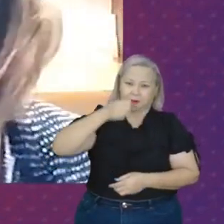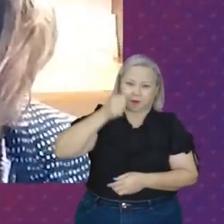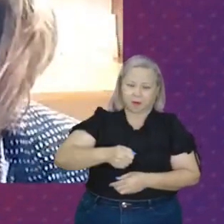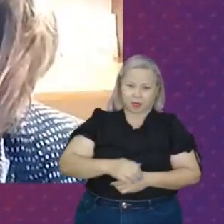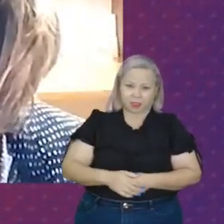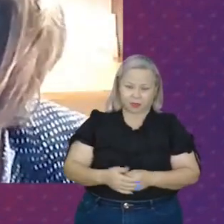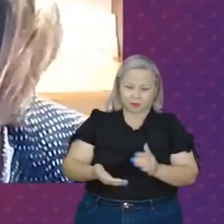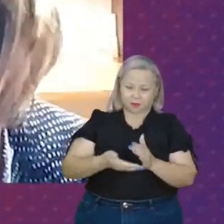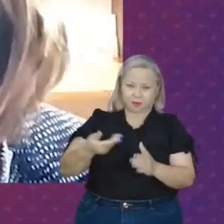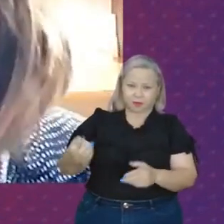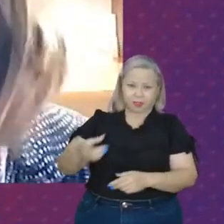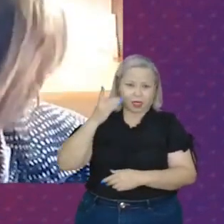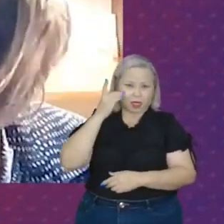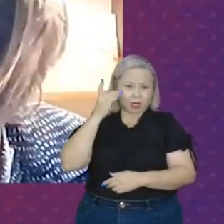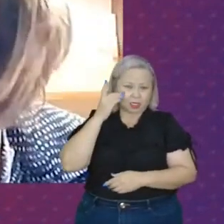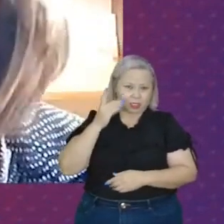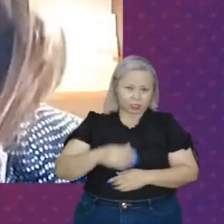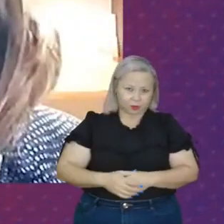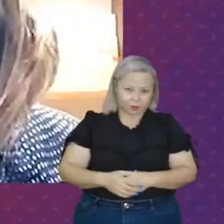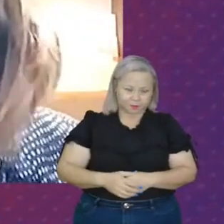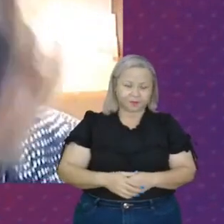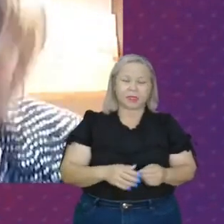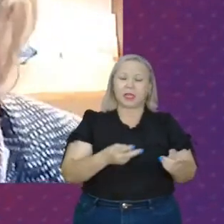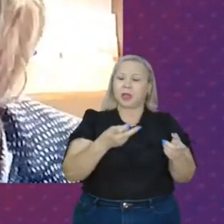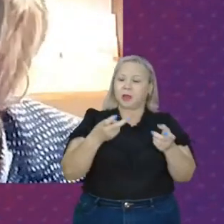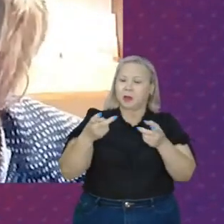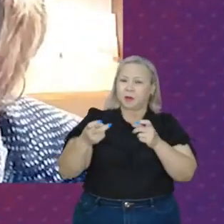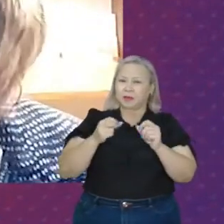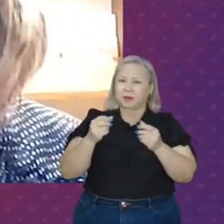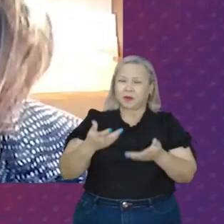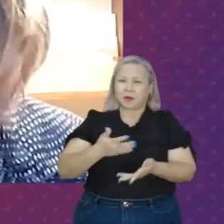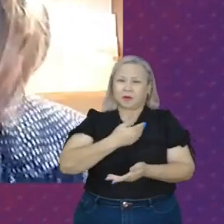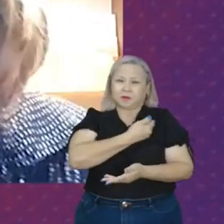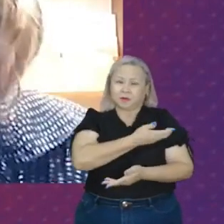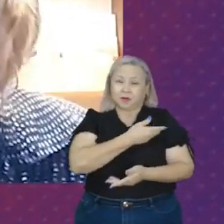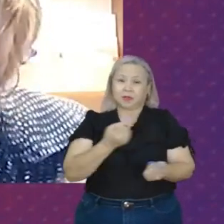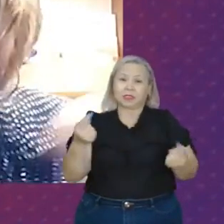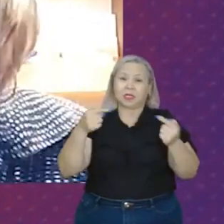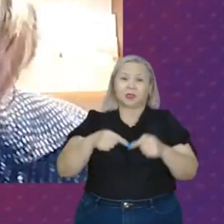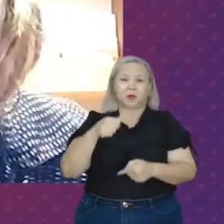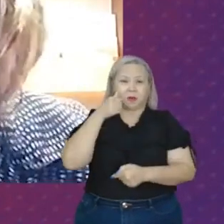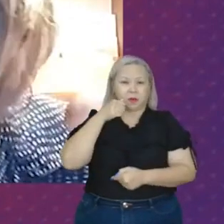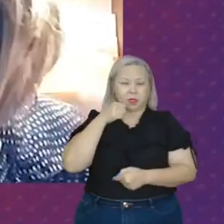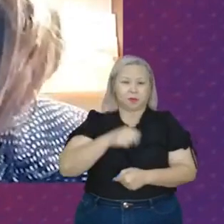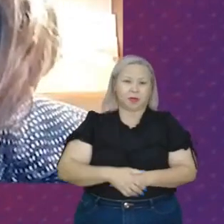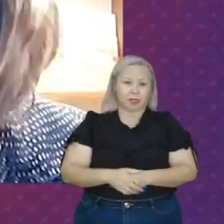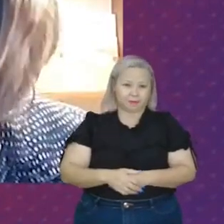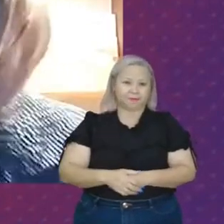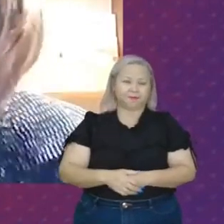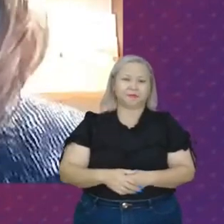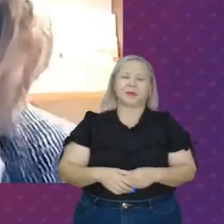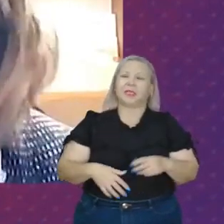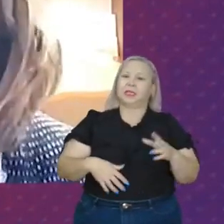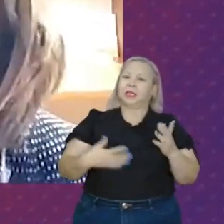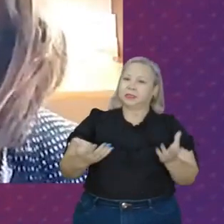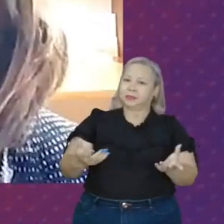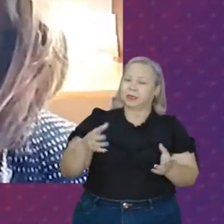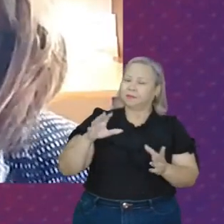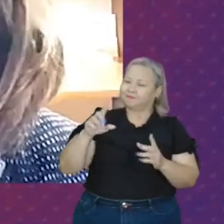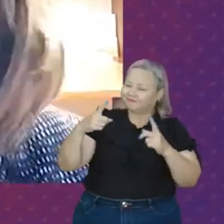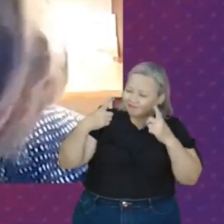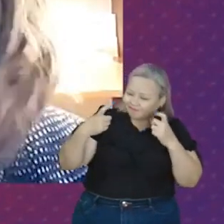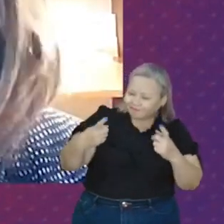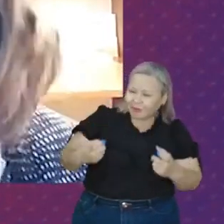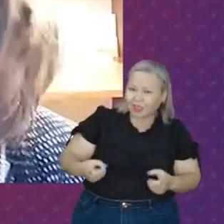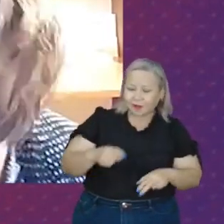o golpe, elas vinham com caráter misógino. Elas vinham com um caráter de agressão e de violência de